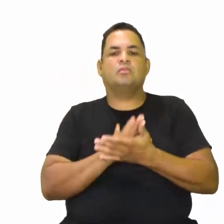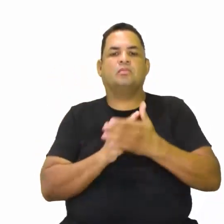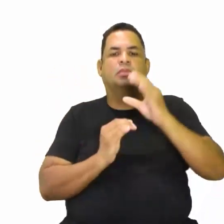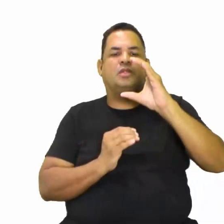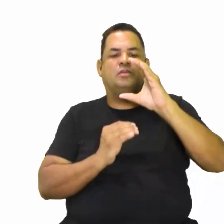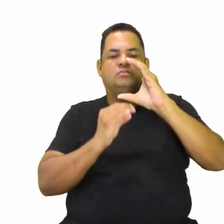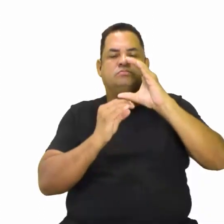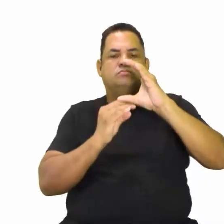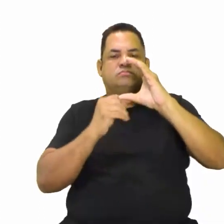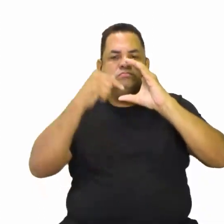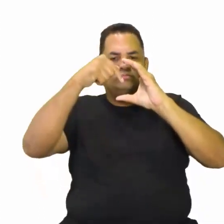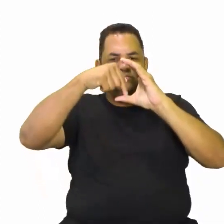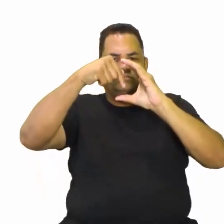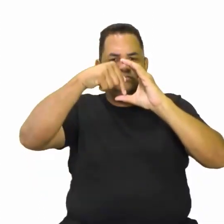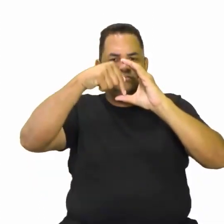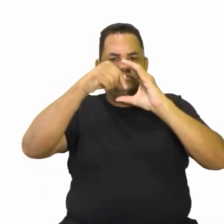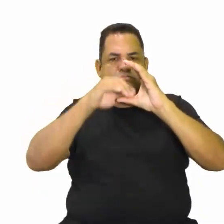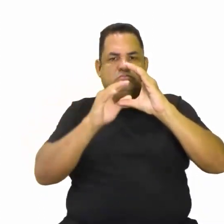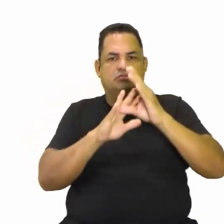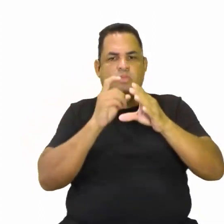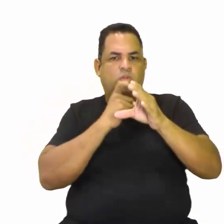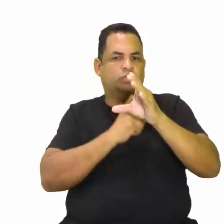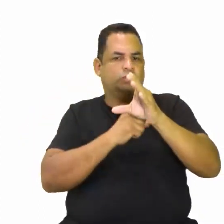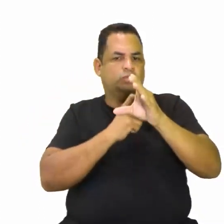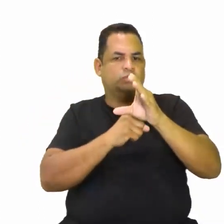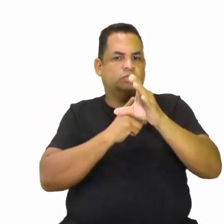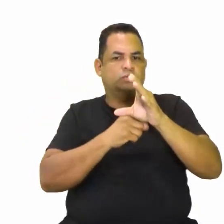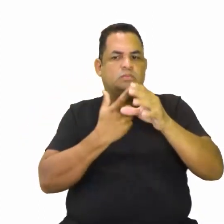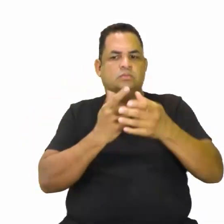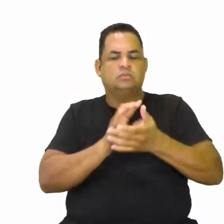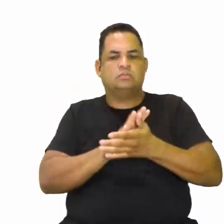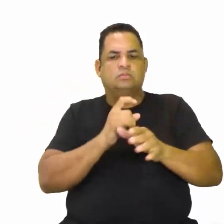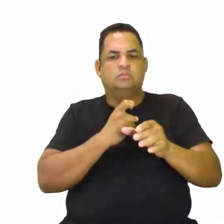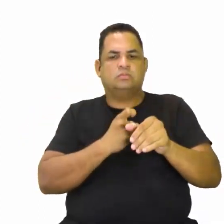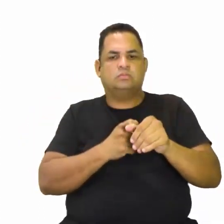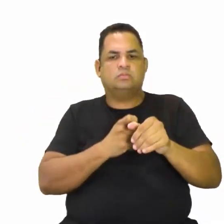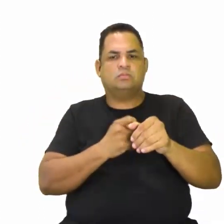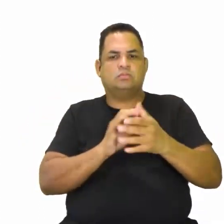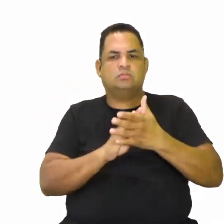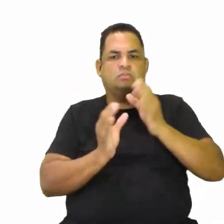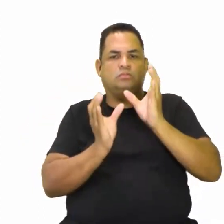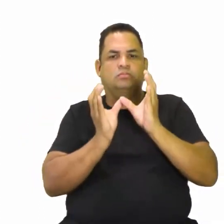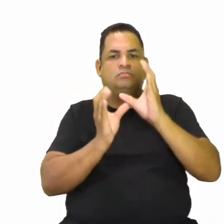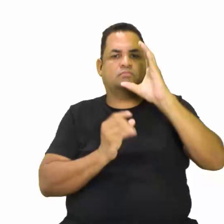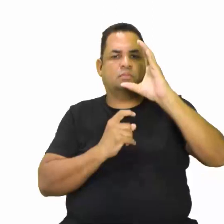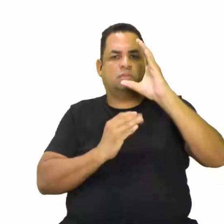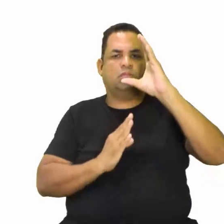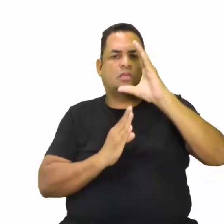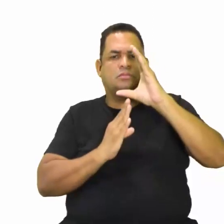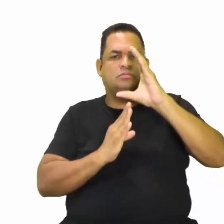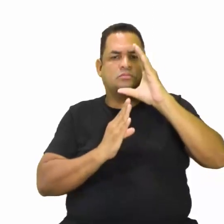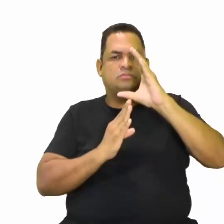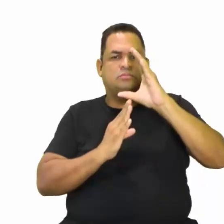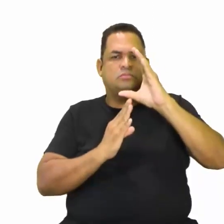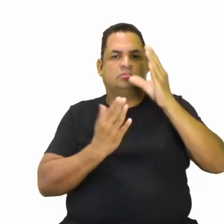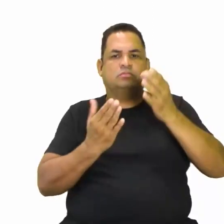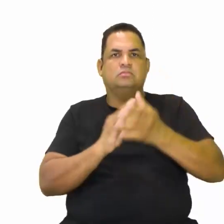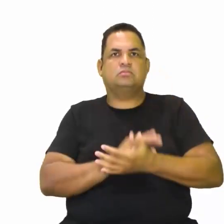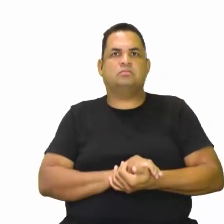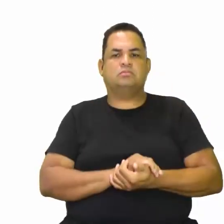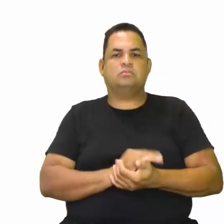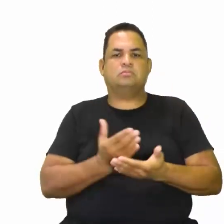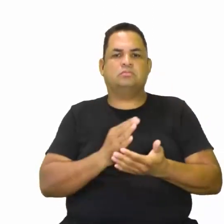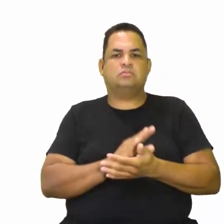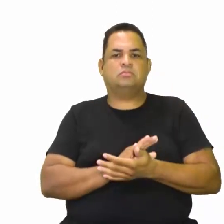resíduo sólido da filtragem, ele fica no elemento filtrante, ou seja, ele fica no filtro. E